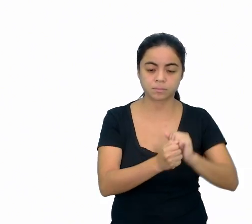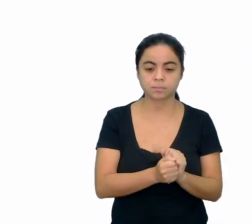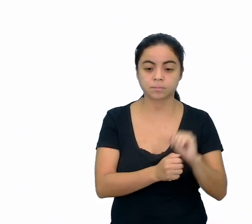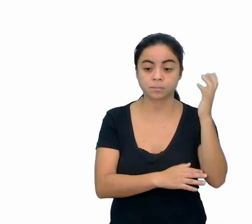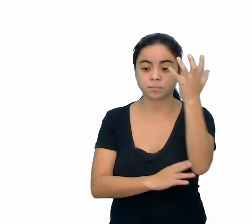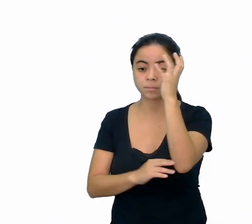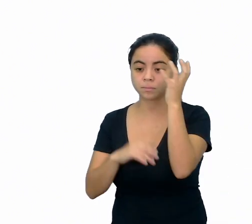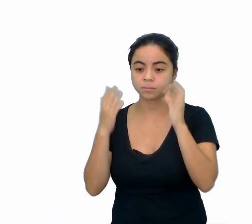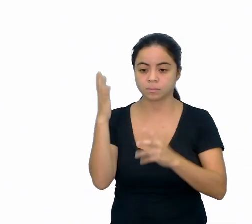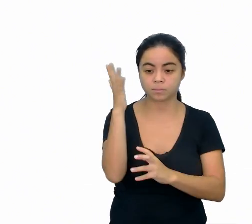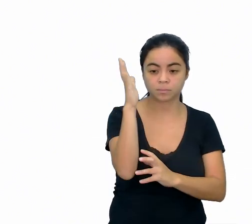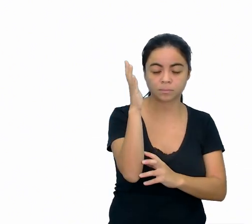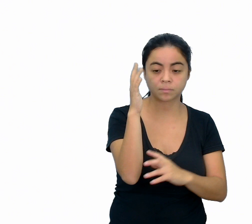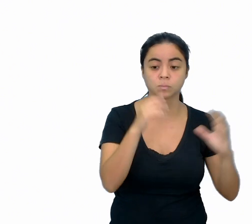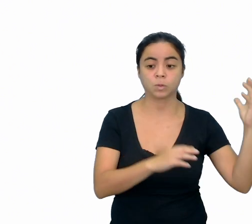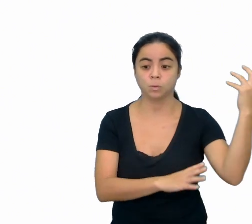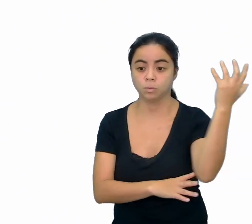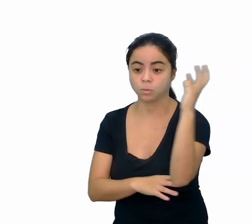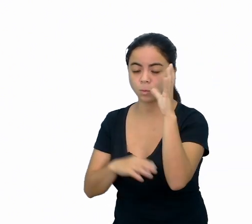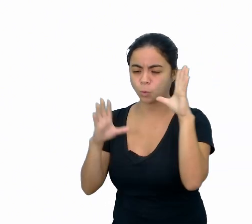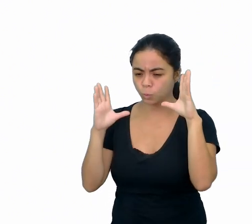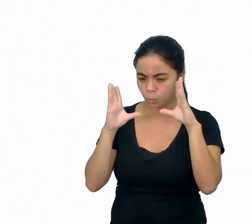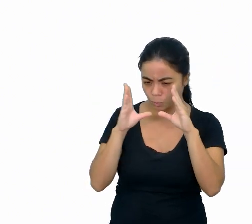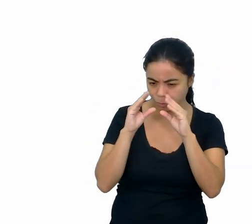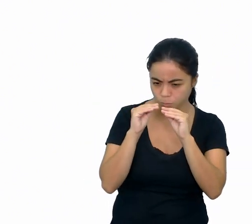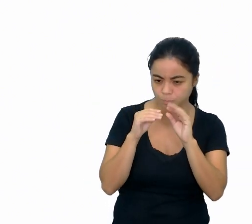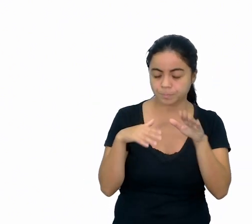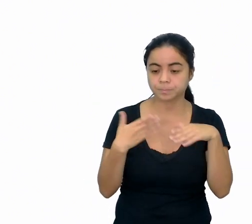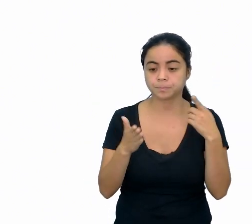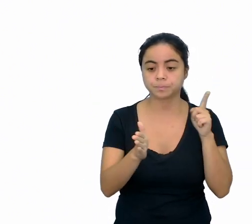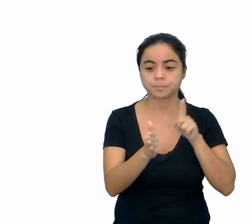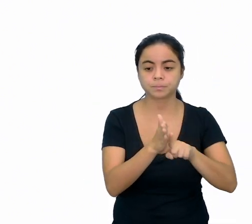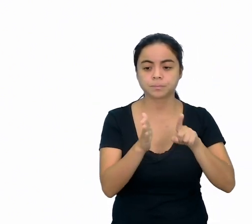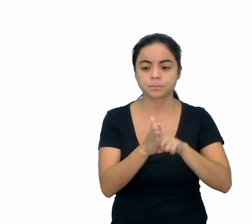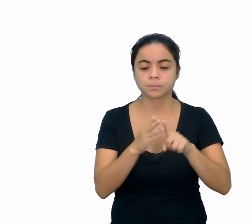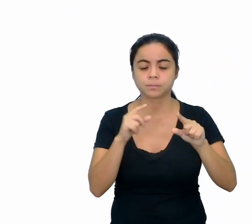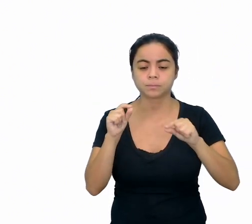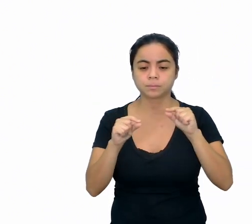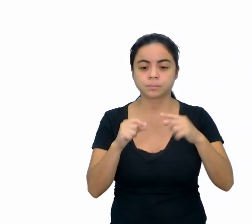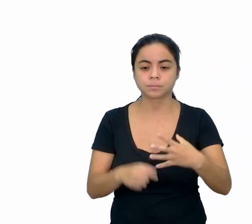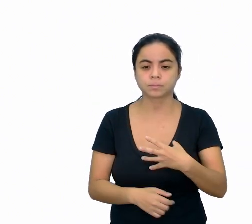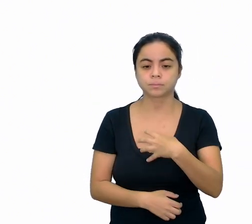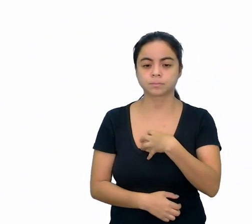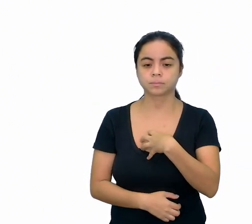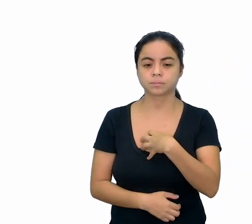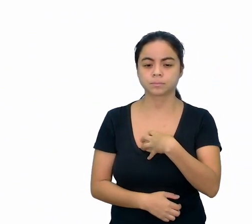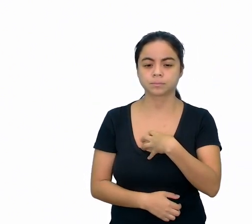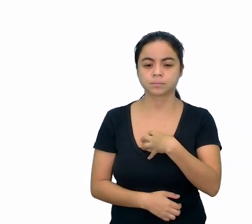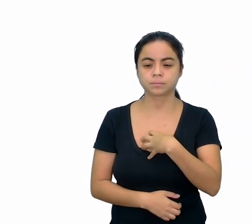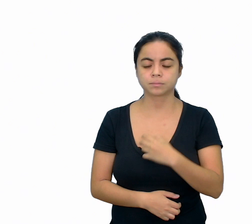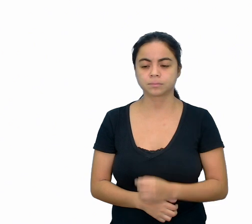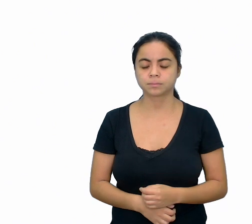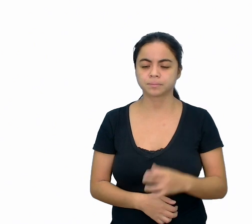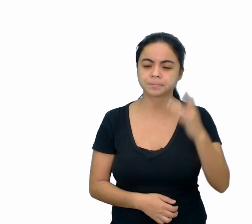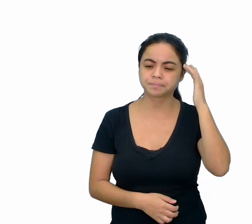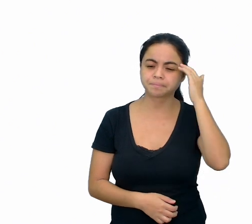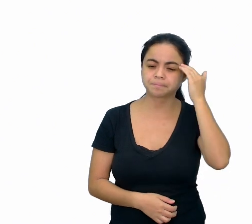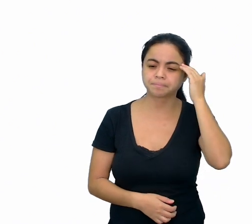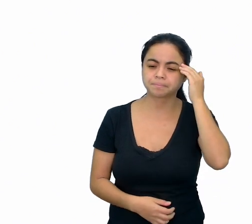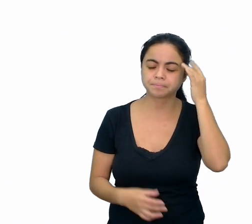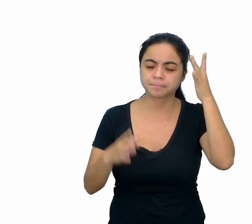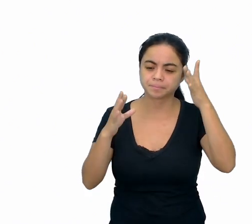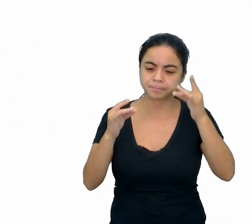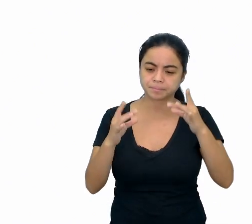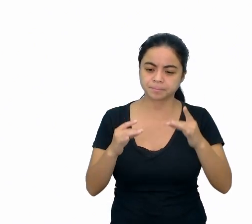sombria, frondosa. Depois pergunte para eles o que sentem ao ouvir descrições, que sensações